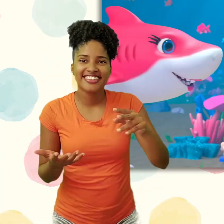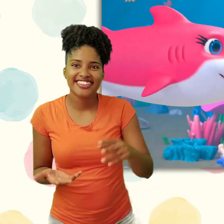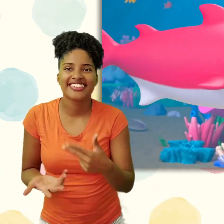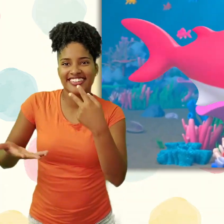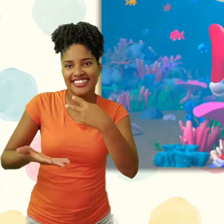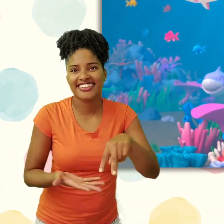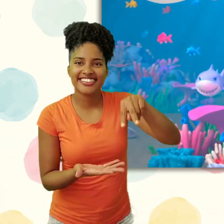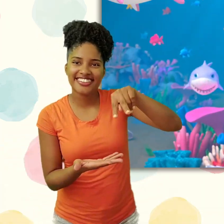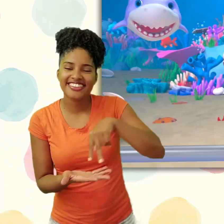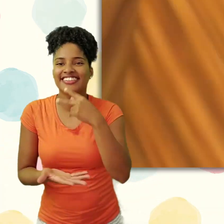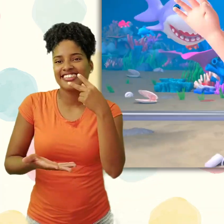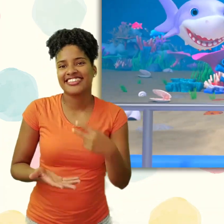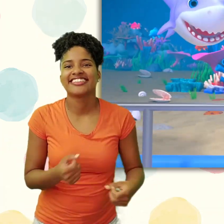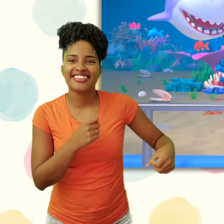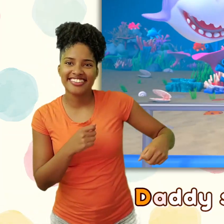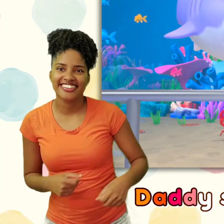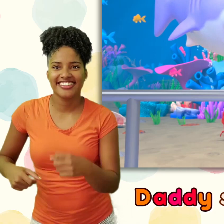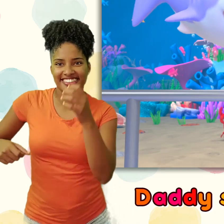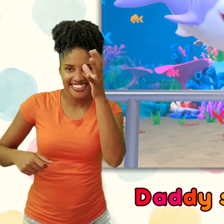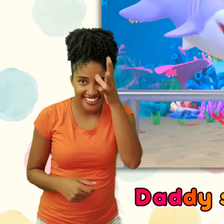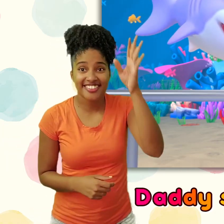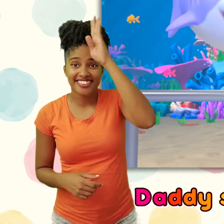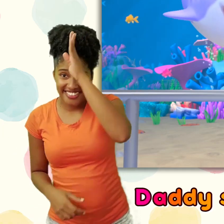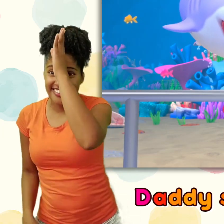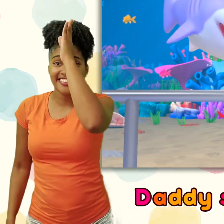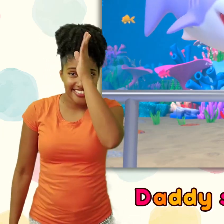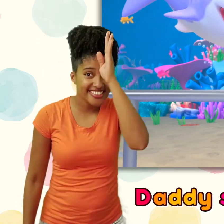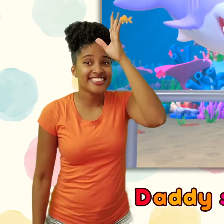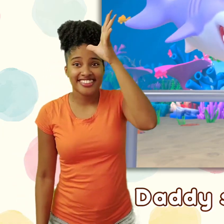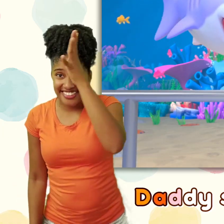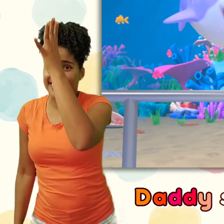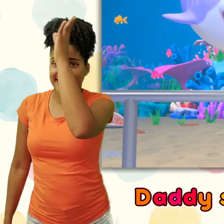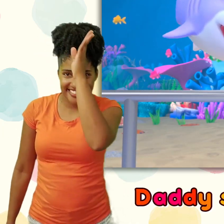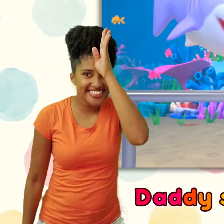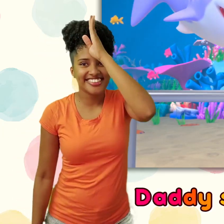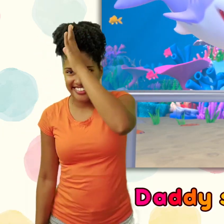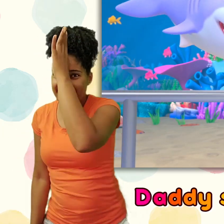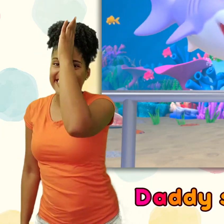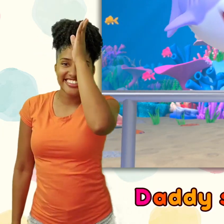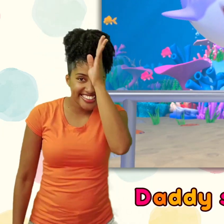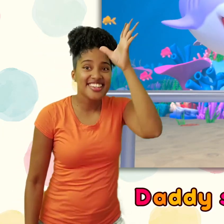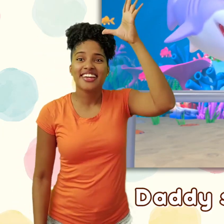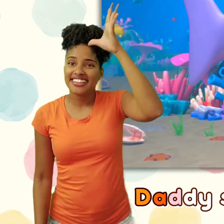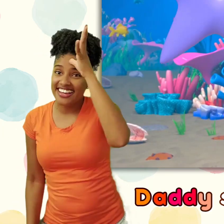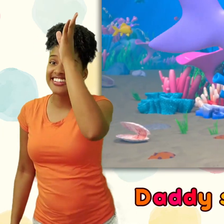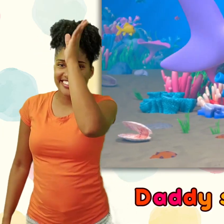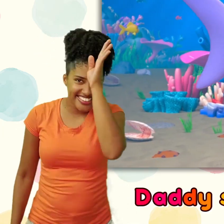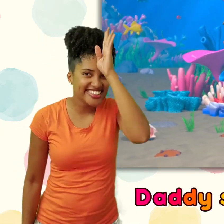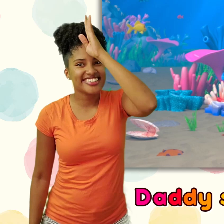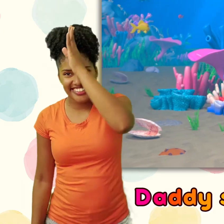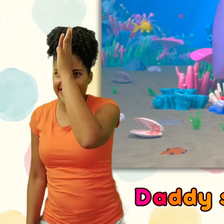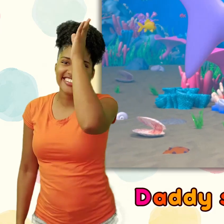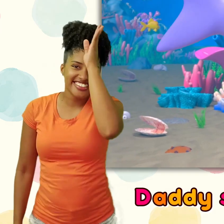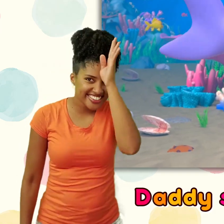do-do-do-do. Let's go dance, yeah! Daddy shark, do-do-do-do. Daddy shark, do-do-do-do. Daddy